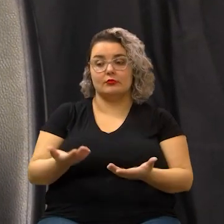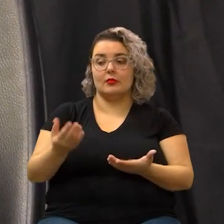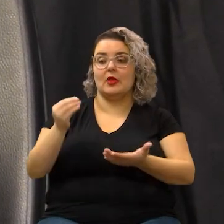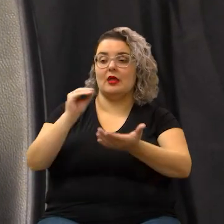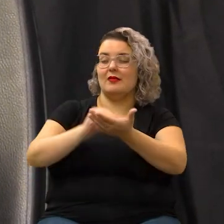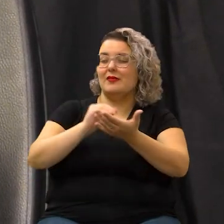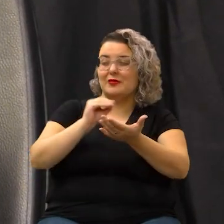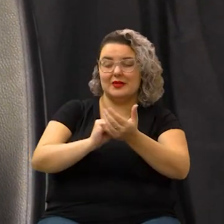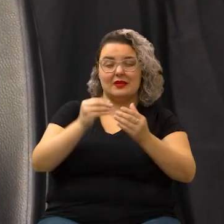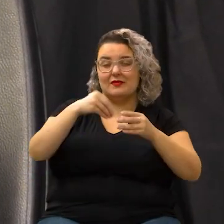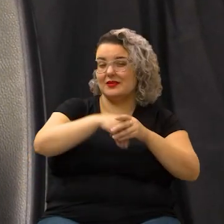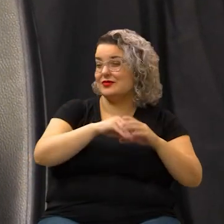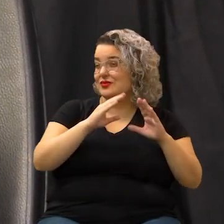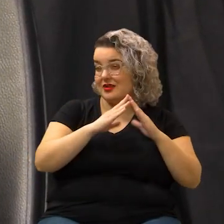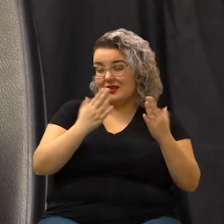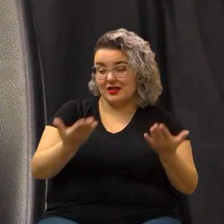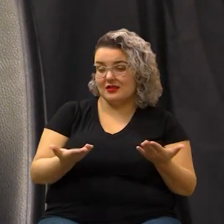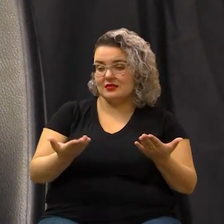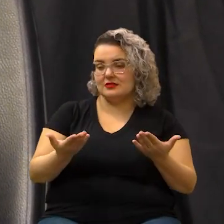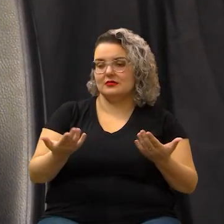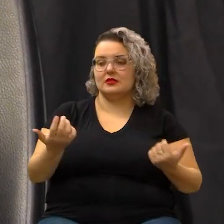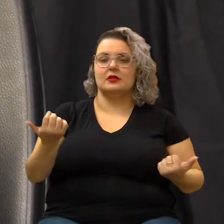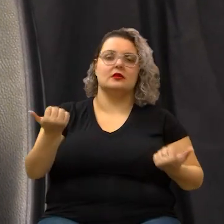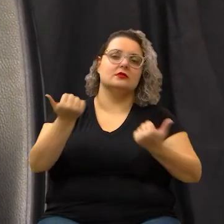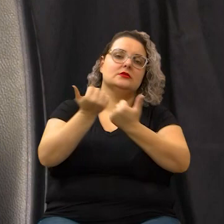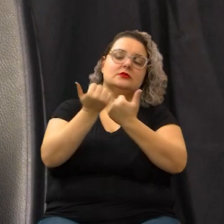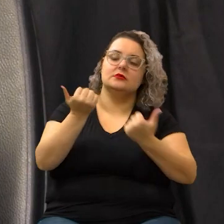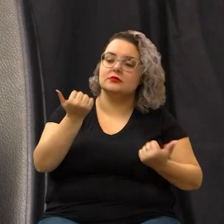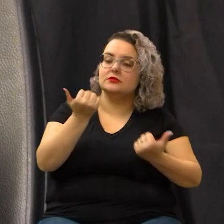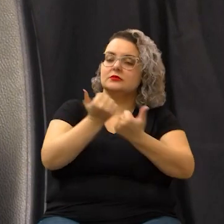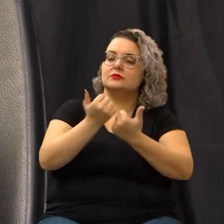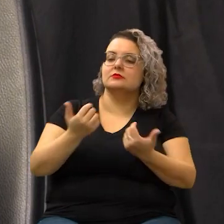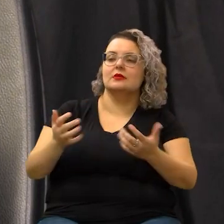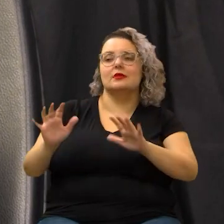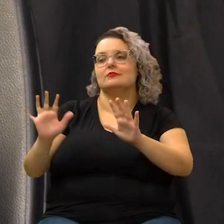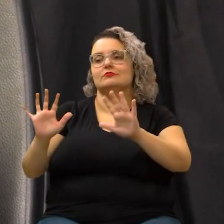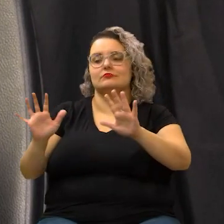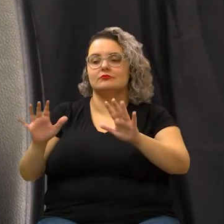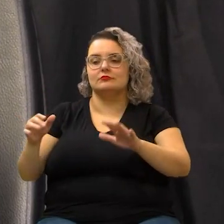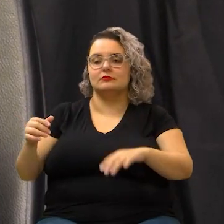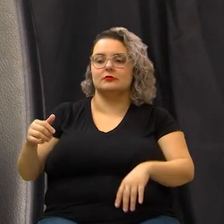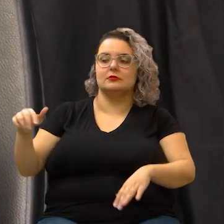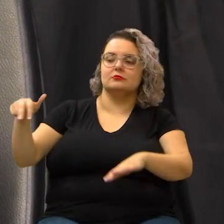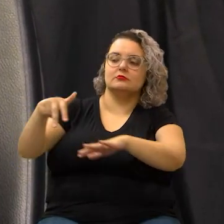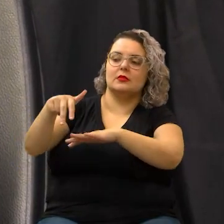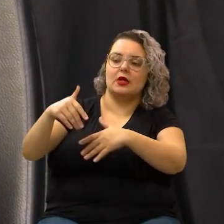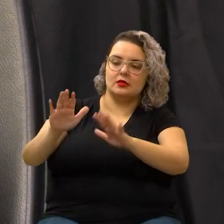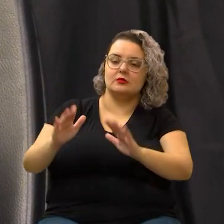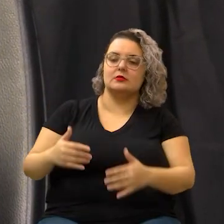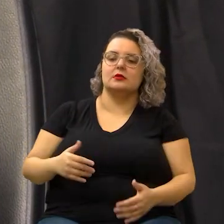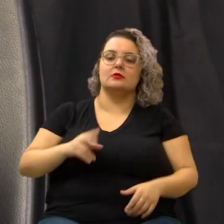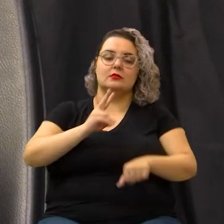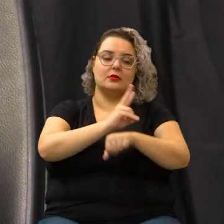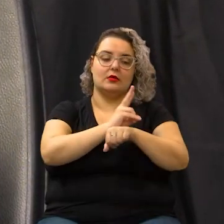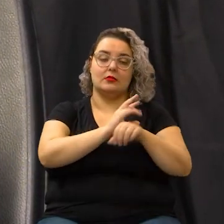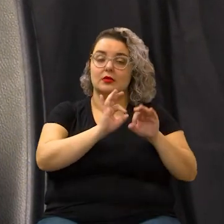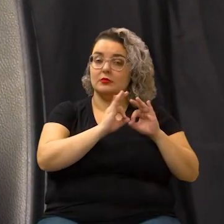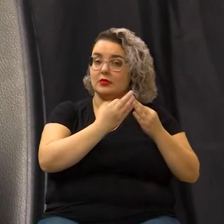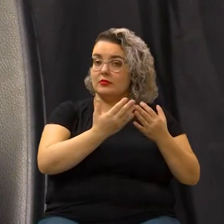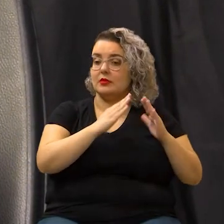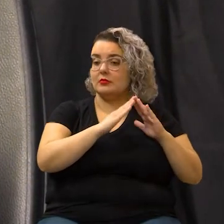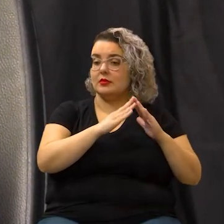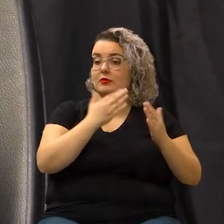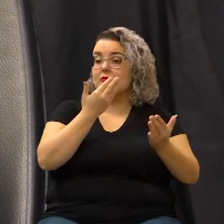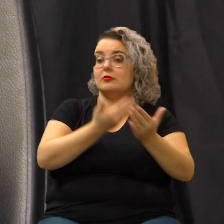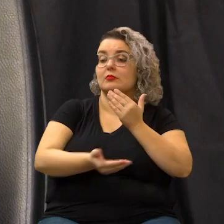também muito o casamento, muito ausente. E aí eu comecei a substituir Falo, gente, não quero mais, alguém toca, eu vou cuidar